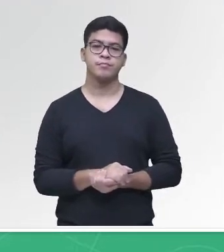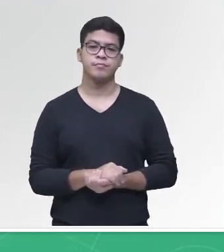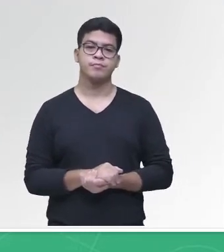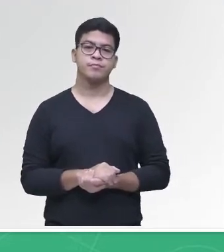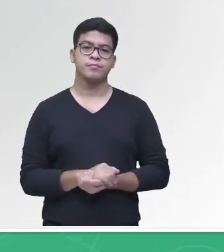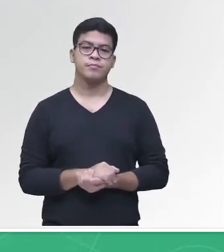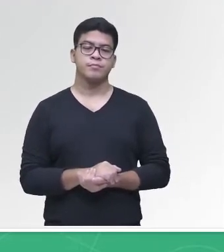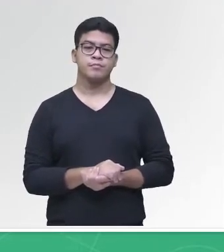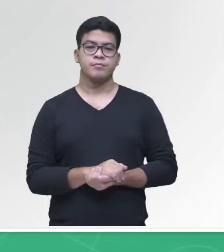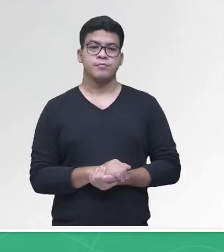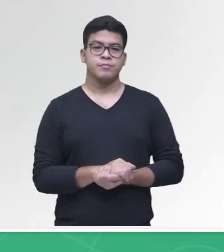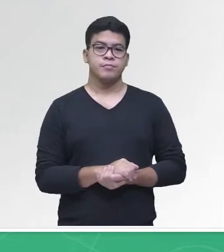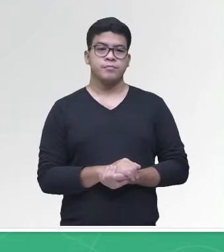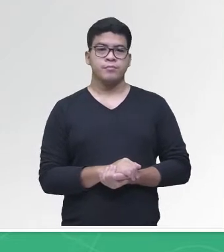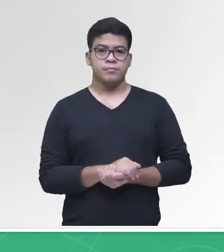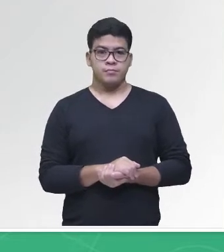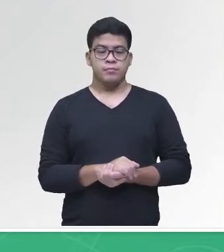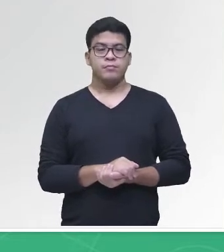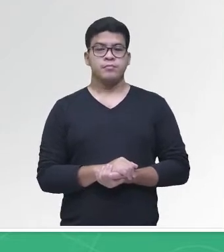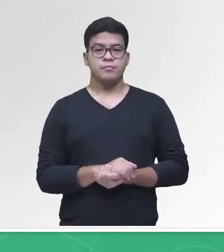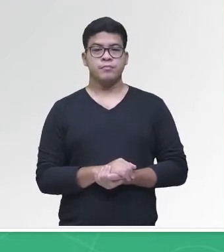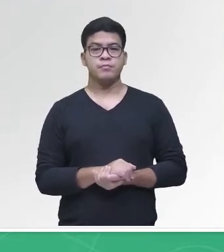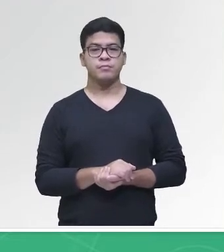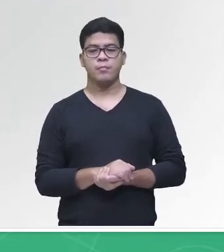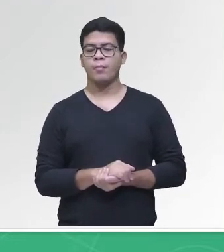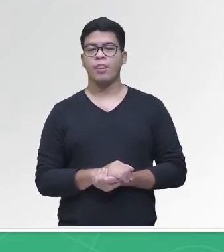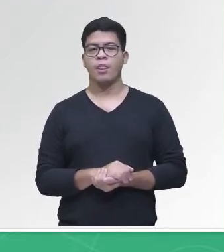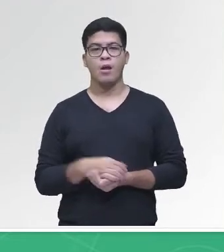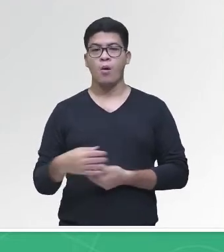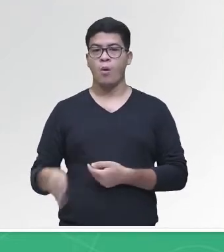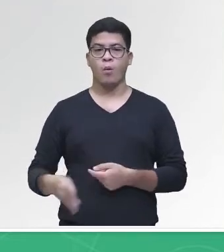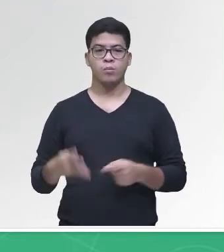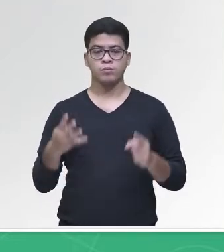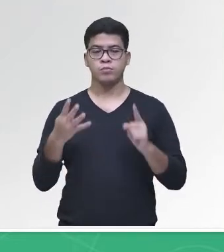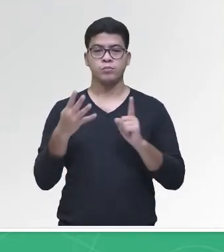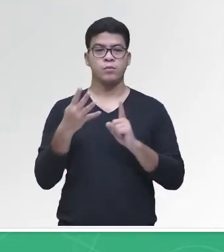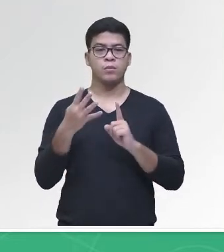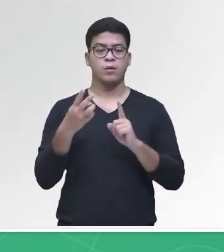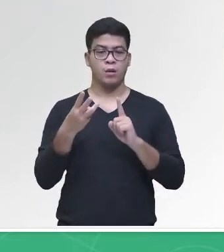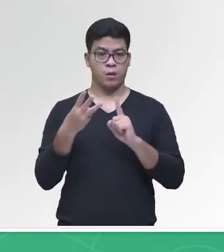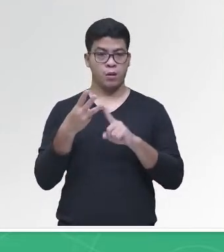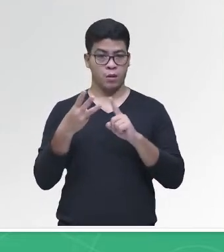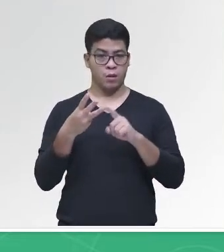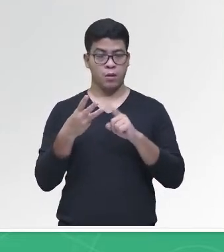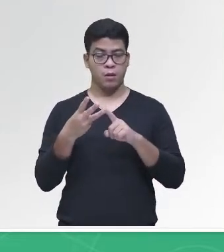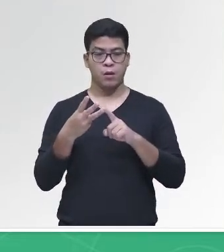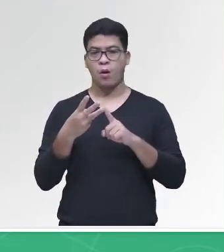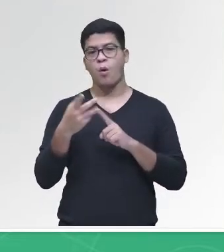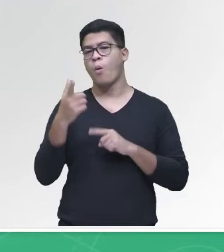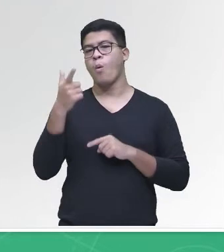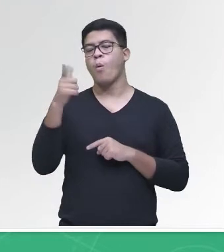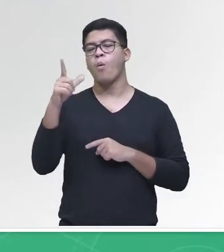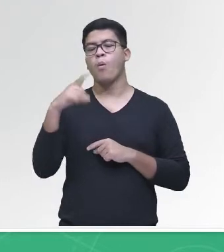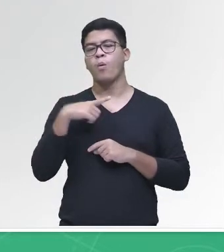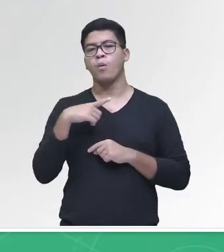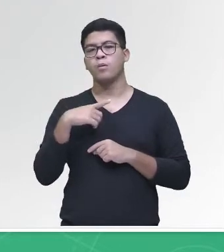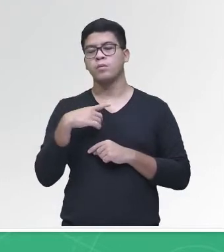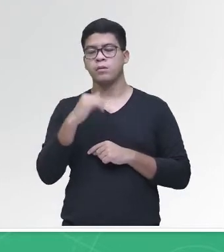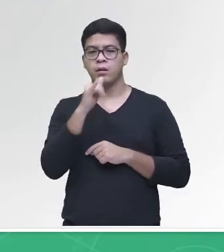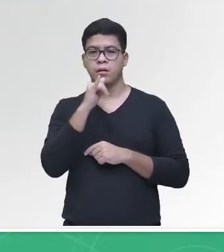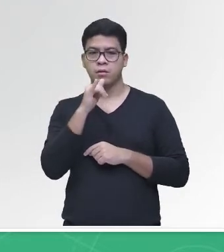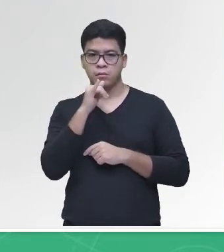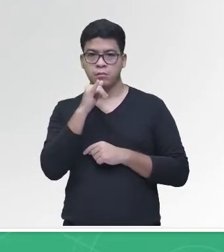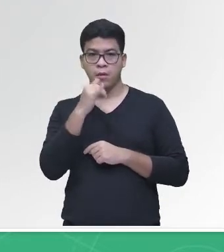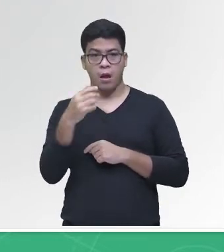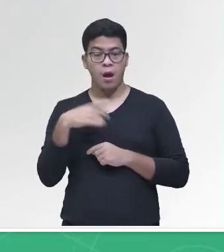módulo. Já a eletrização por contato, vejam que o atrito, eu fiz o quê? Eu esfreguei